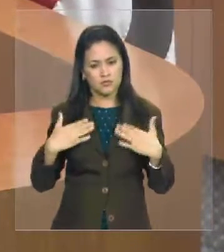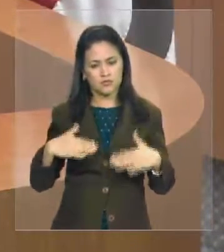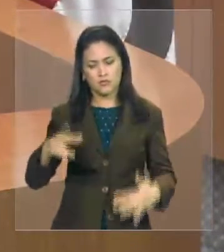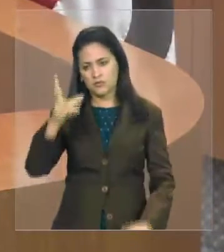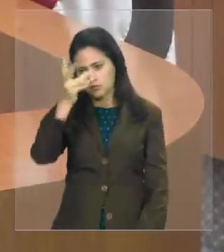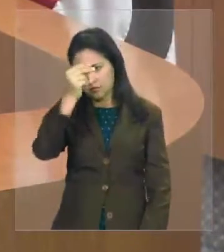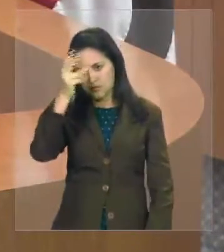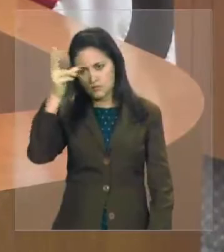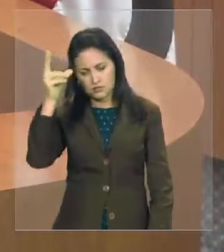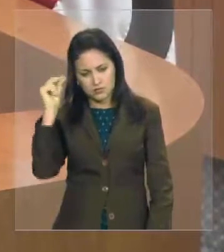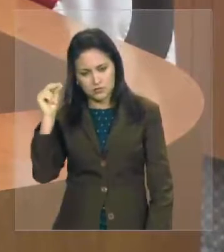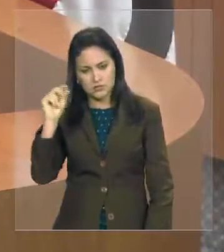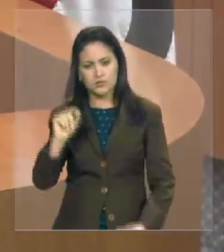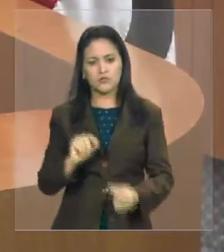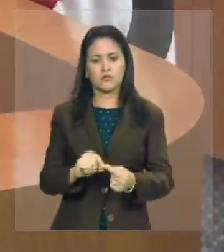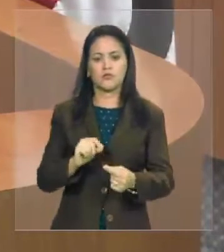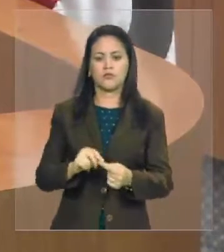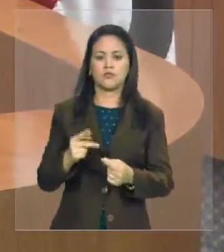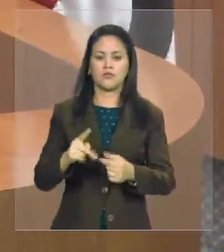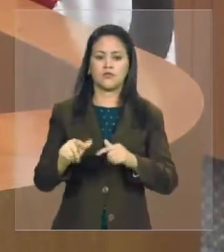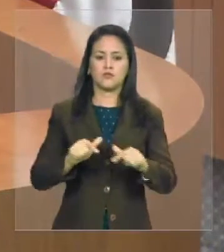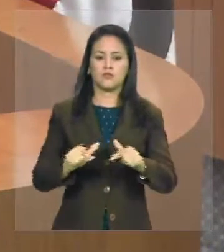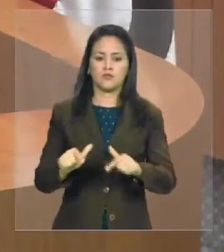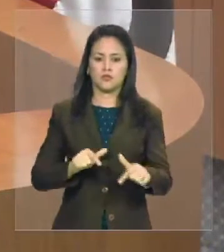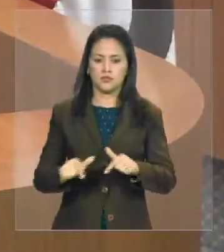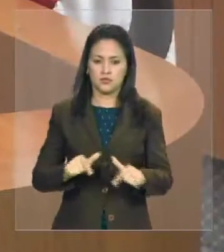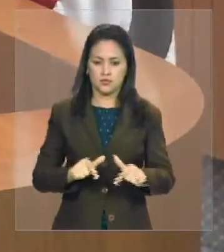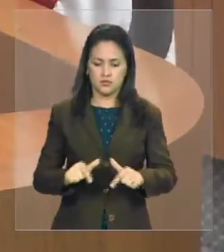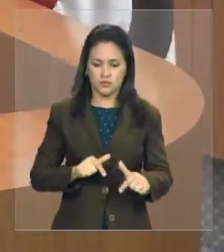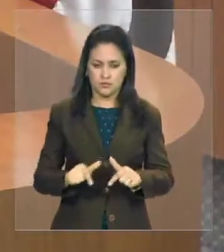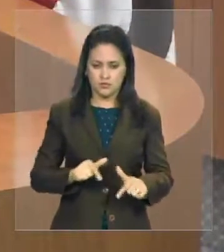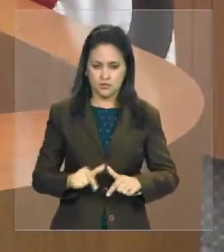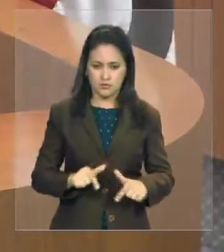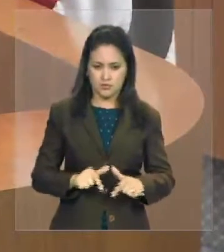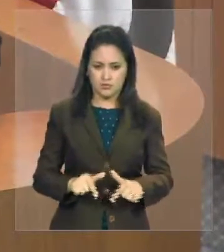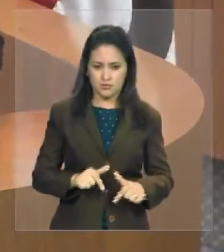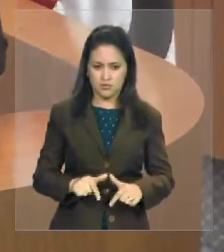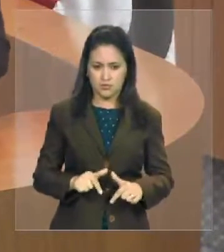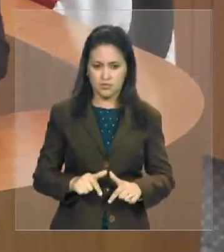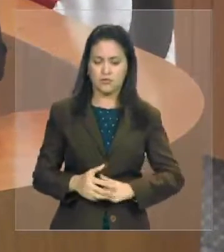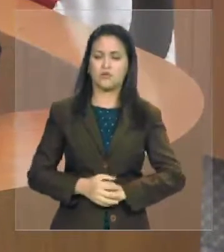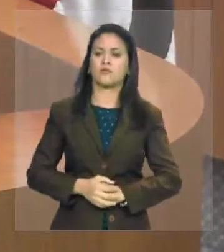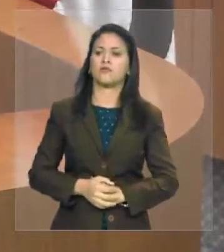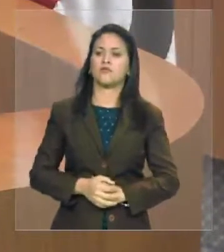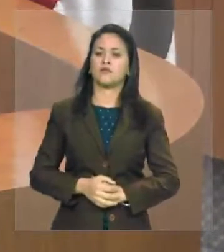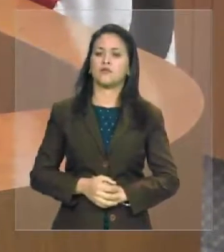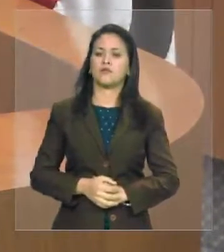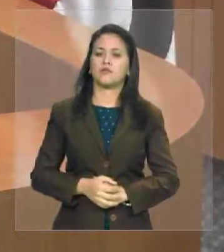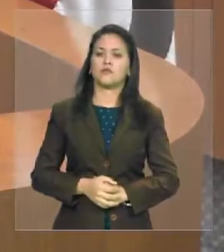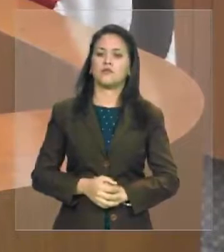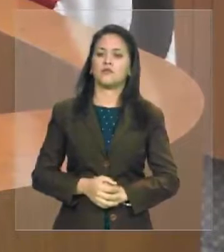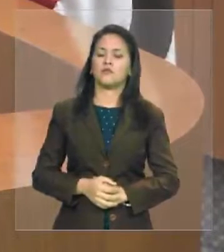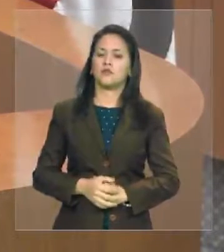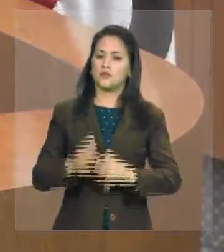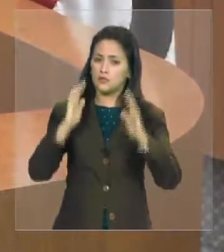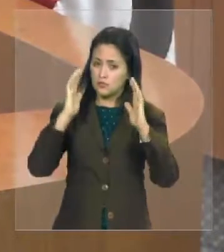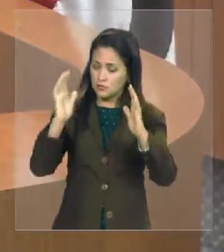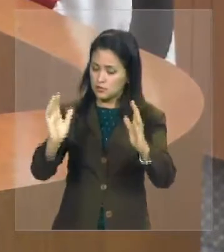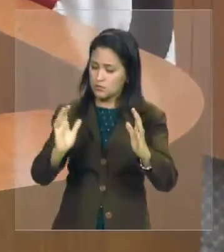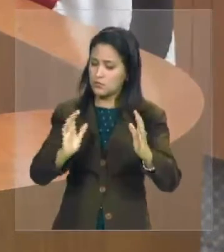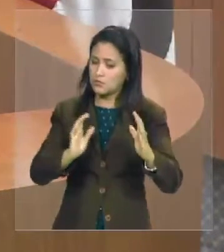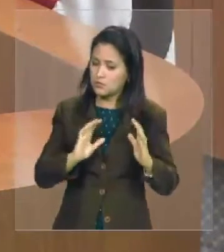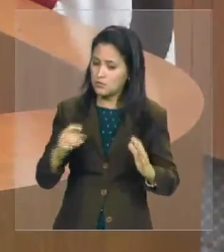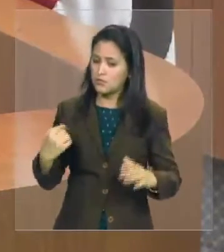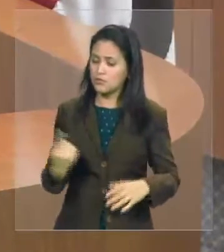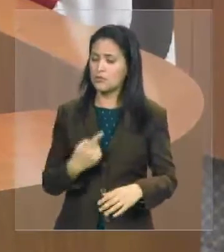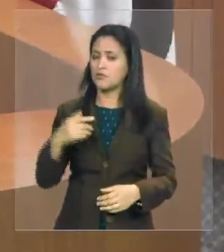seu dever e está com esta posição dura com relação à licitação do transporte público, honrando os nossos